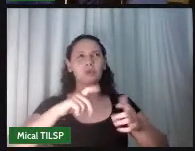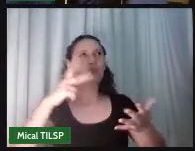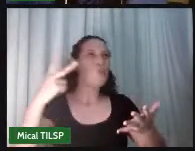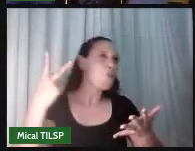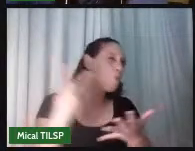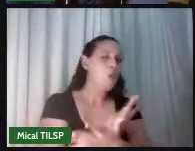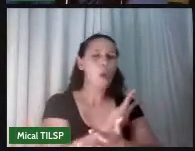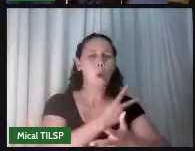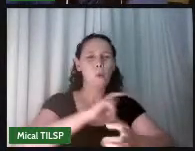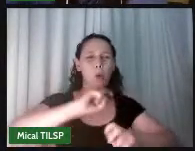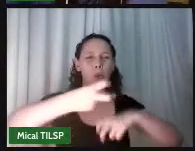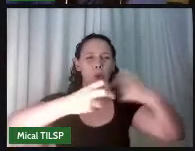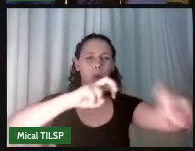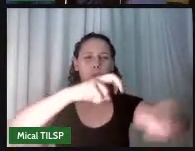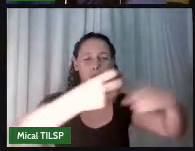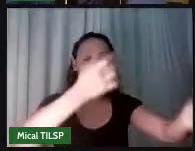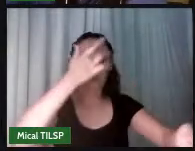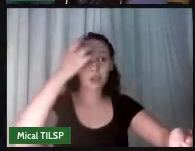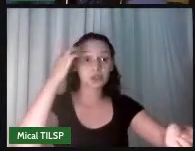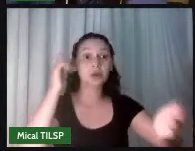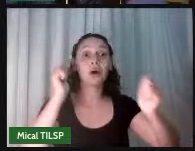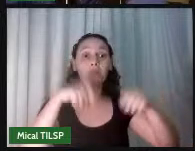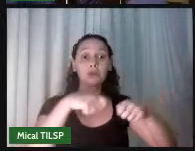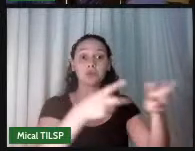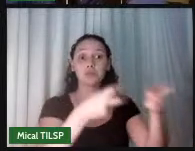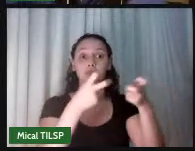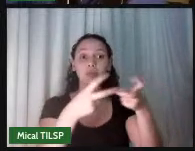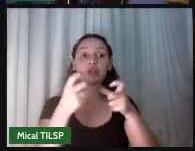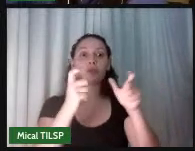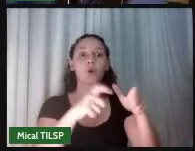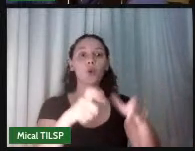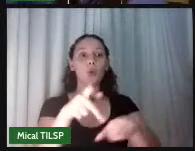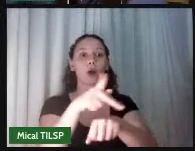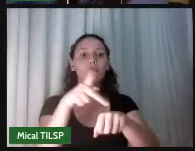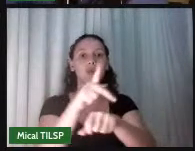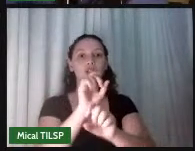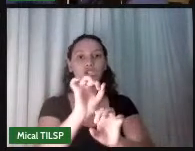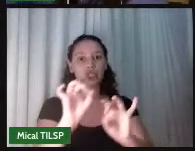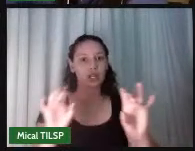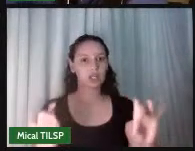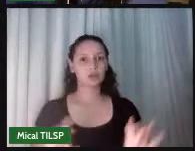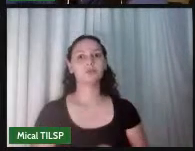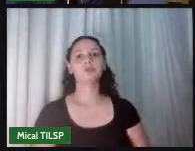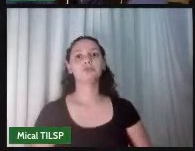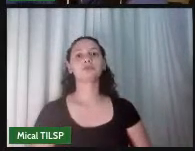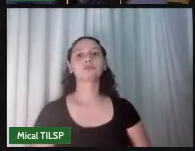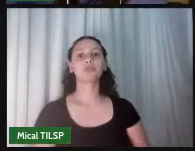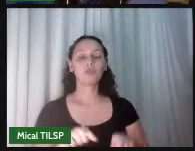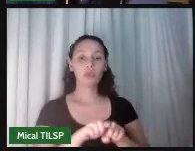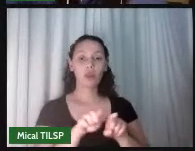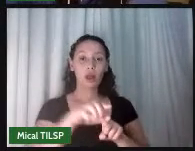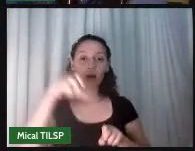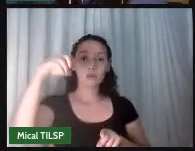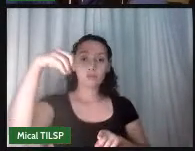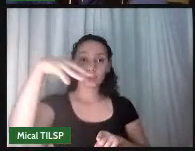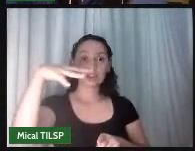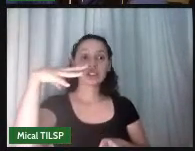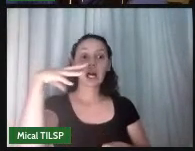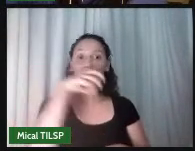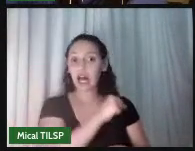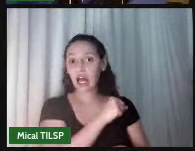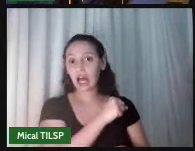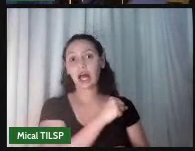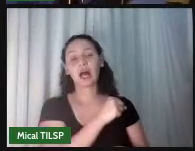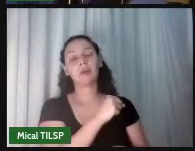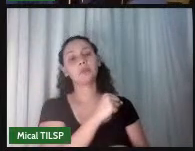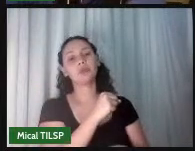Então, foi feita essa escala de fluorescência. É um método também rápido, barato e fácil. Construção de uma base de dados. A gente pode